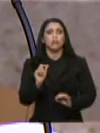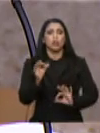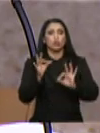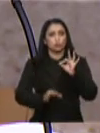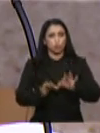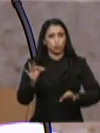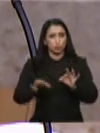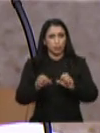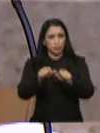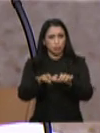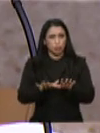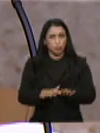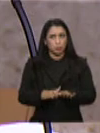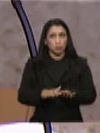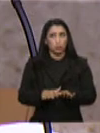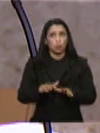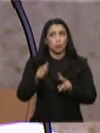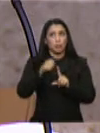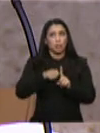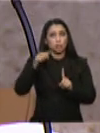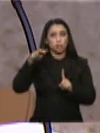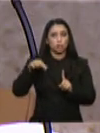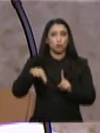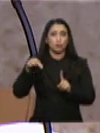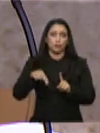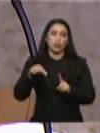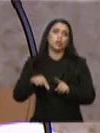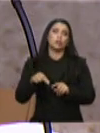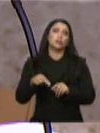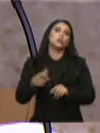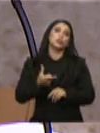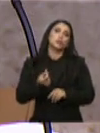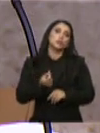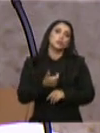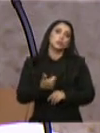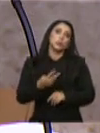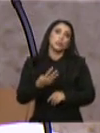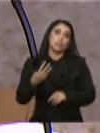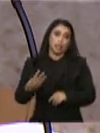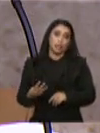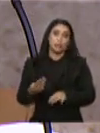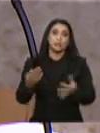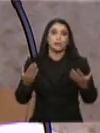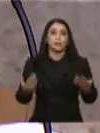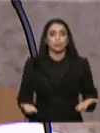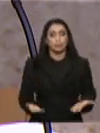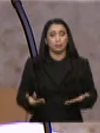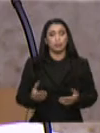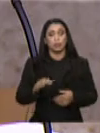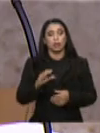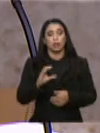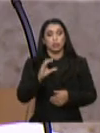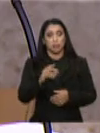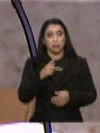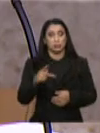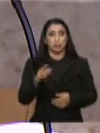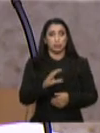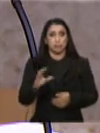pleno em novembro, 5 de novembro de 2003. Hipótese em que o CPC